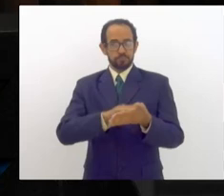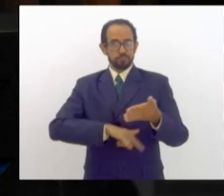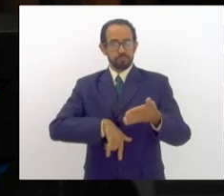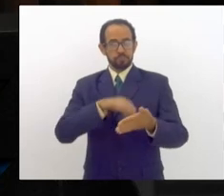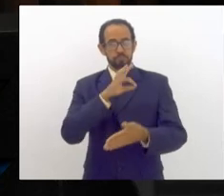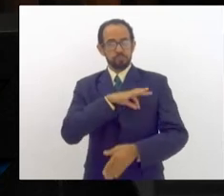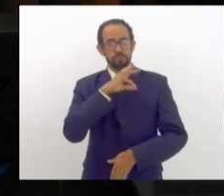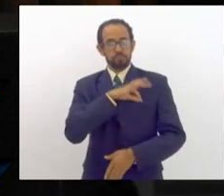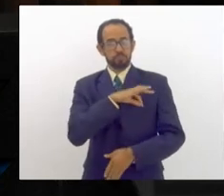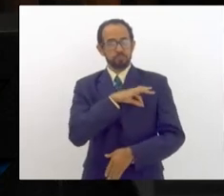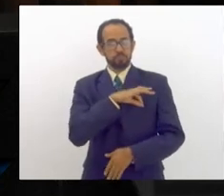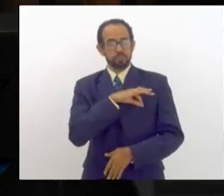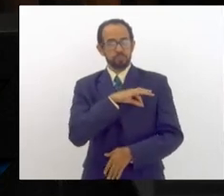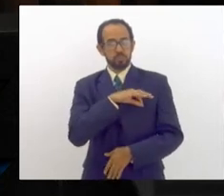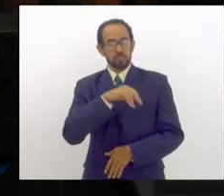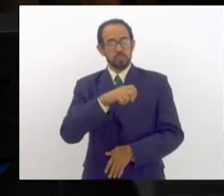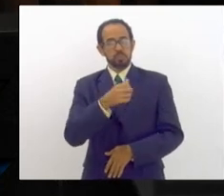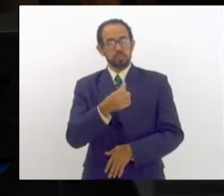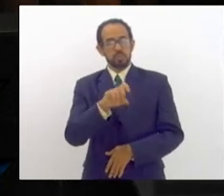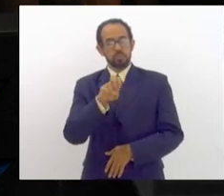seis e meio por cento